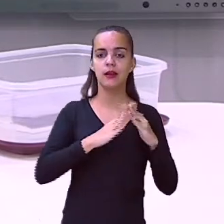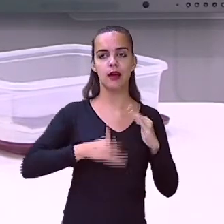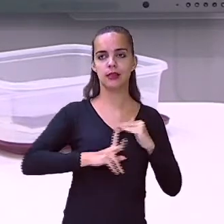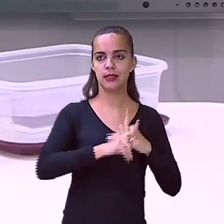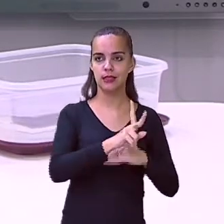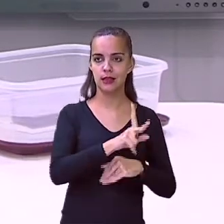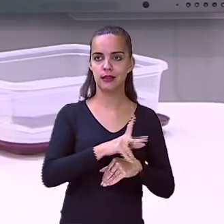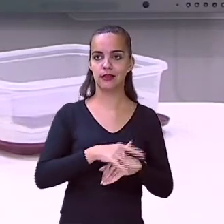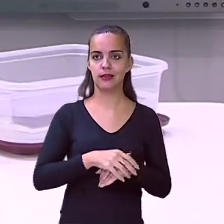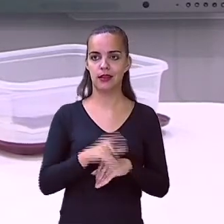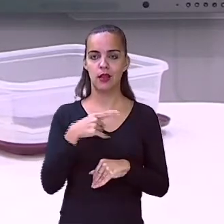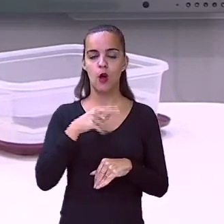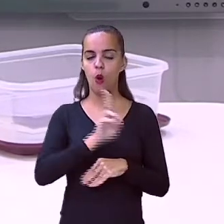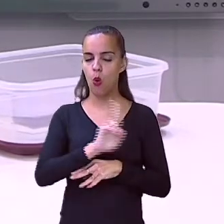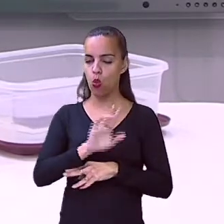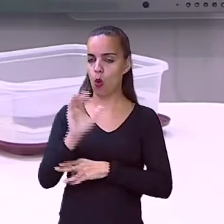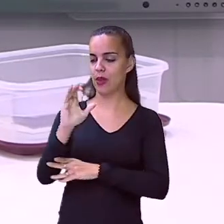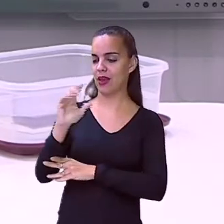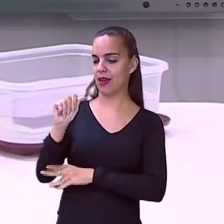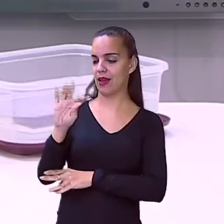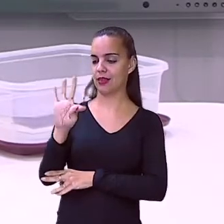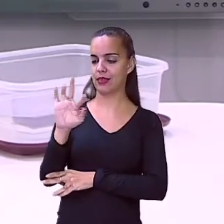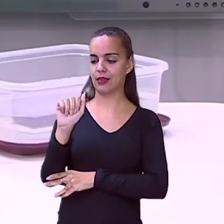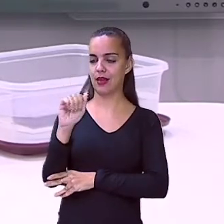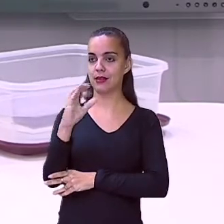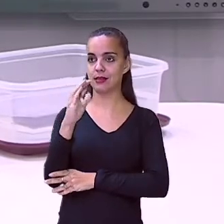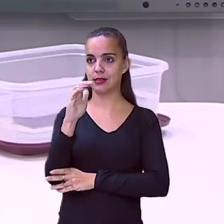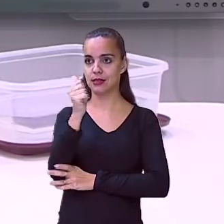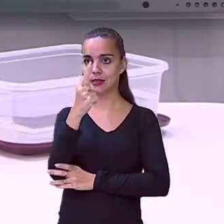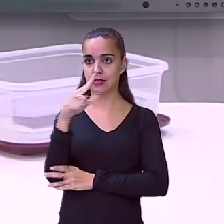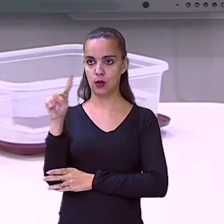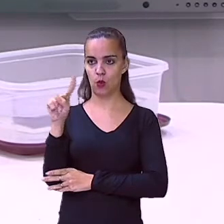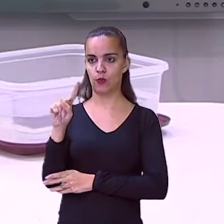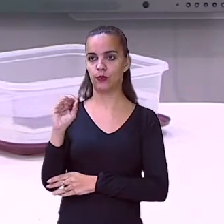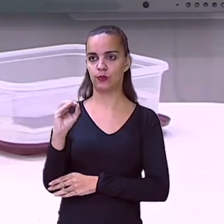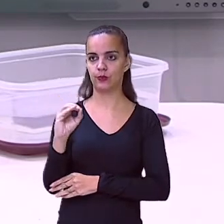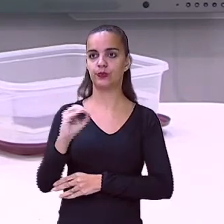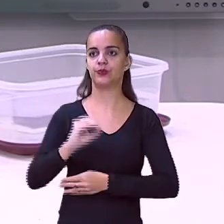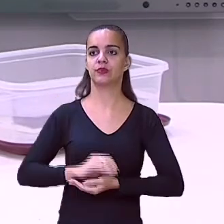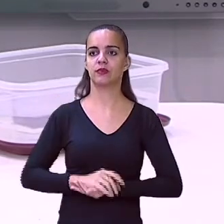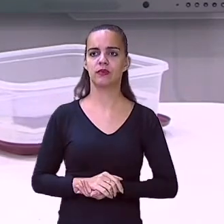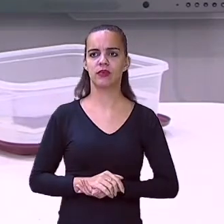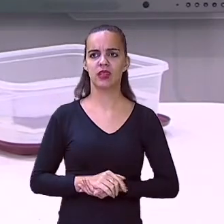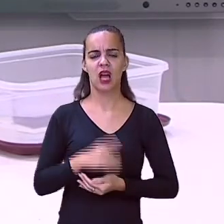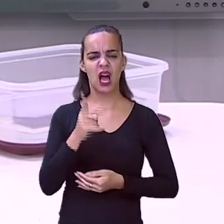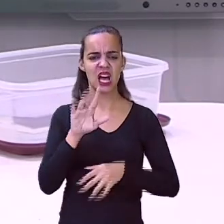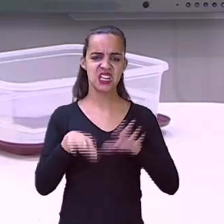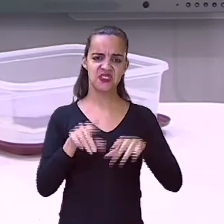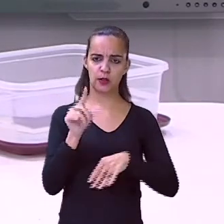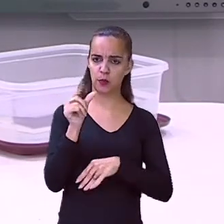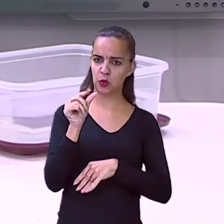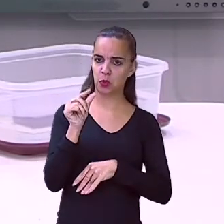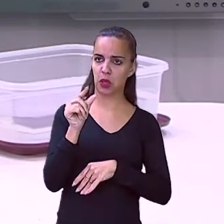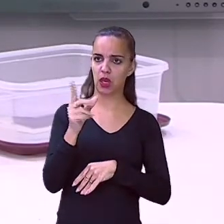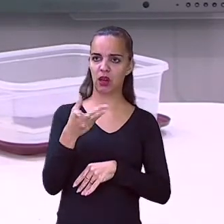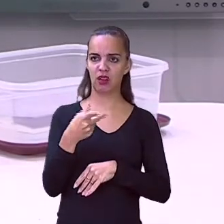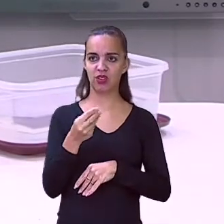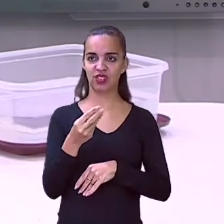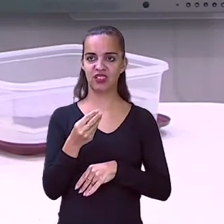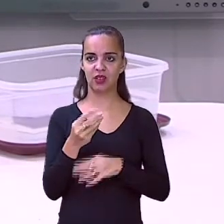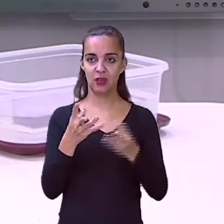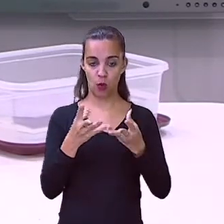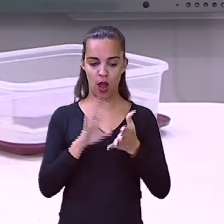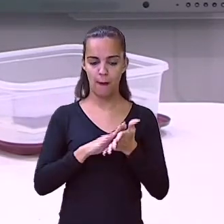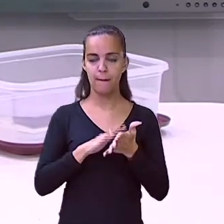denominado catação, é catar mesmo. Se o material for muito pequeno e a